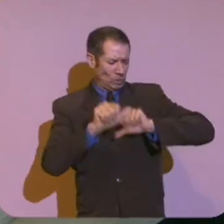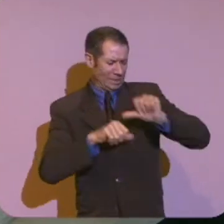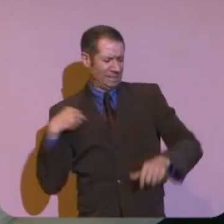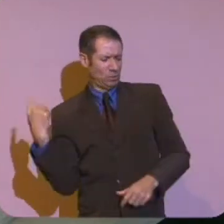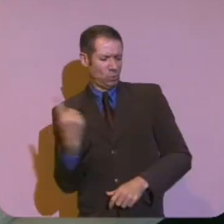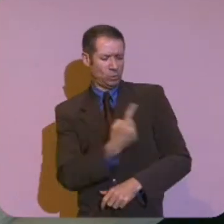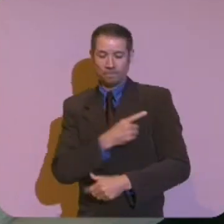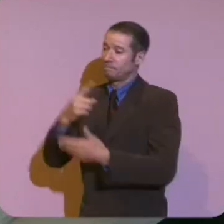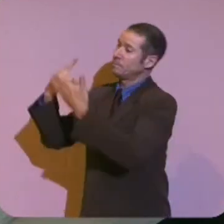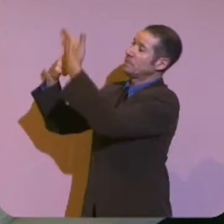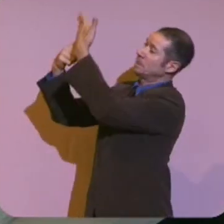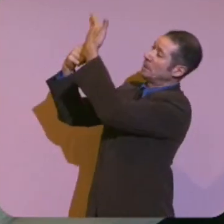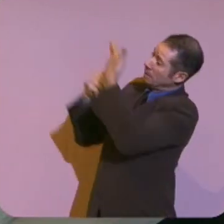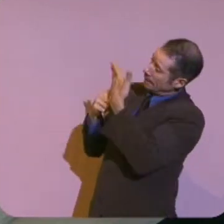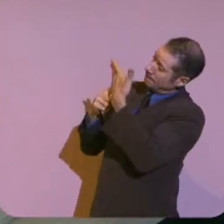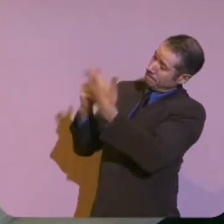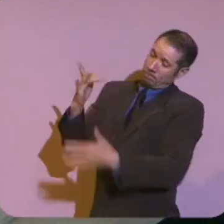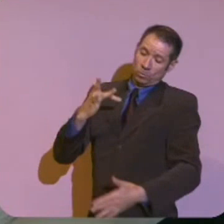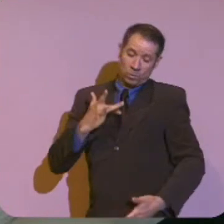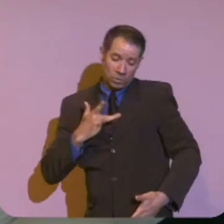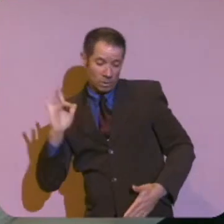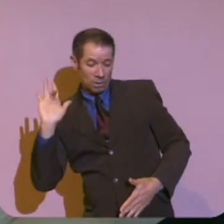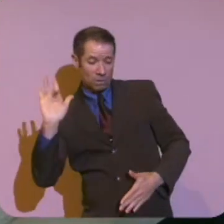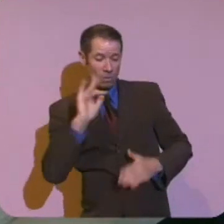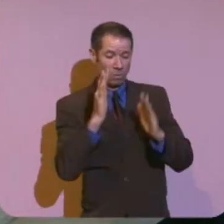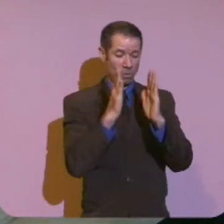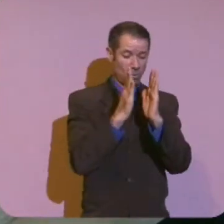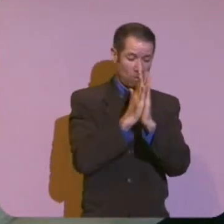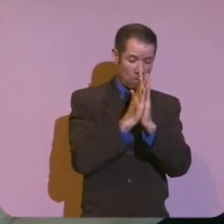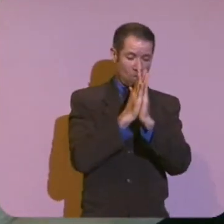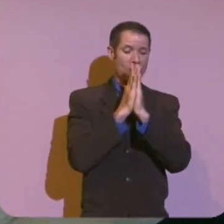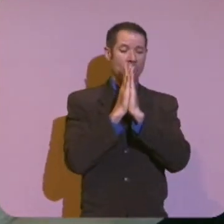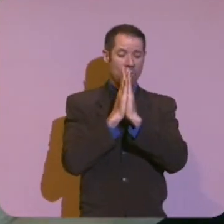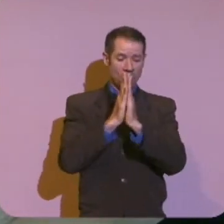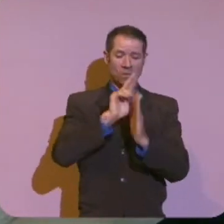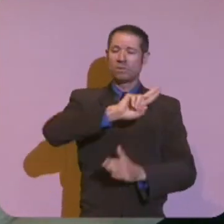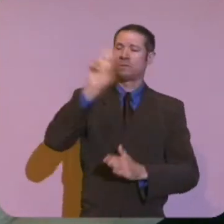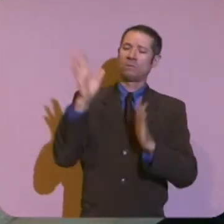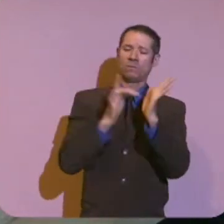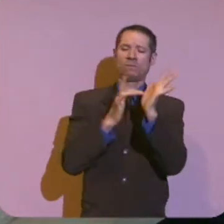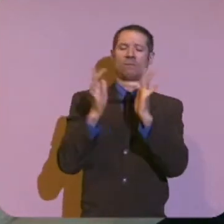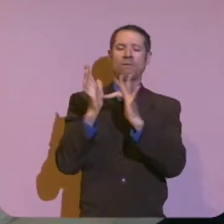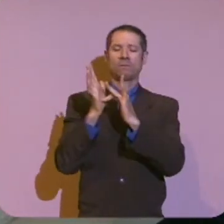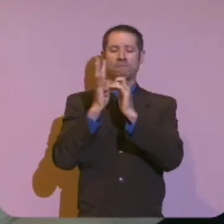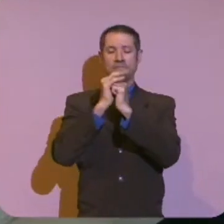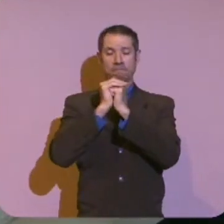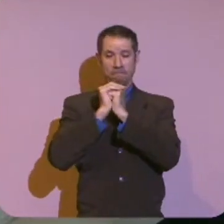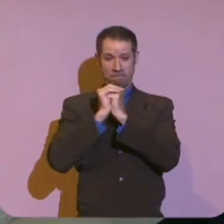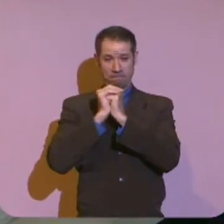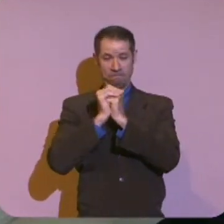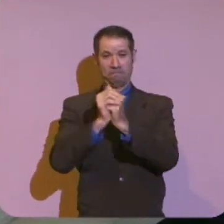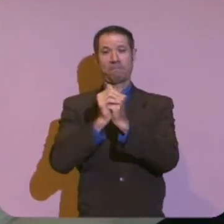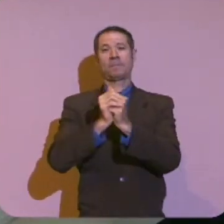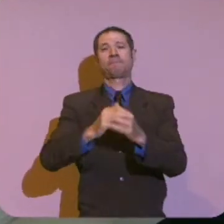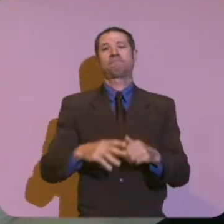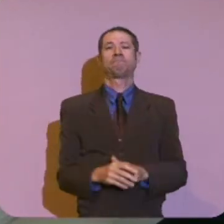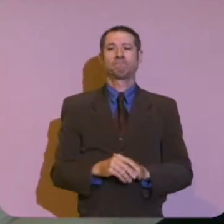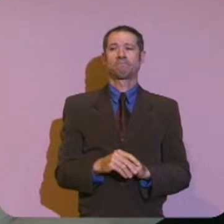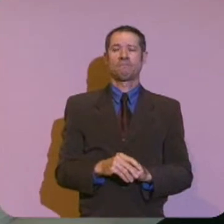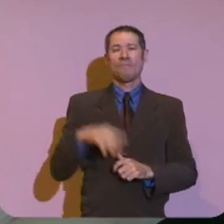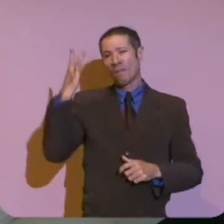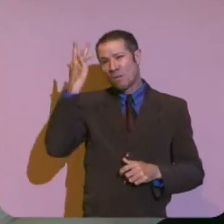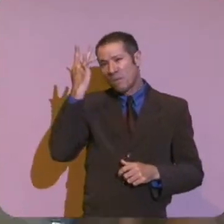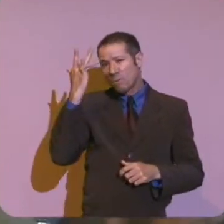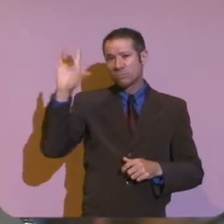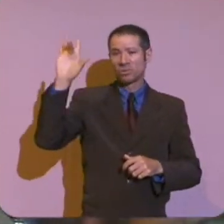revele pelo teu toque. É aquilo que oramos em nome de Jesus. Amém e amém. Eu não